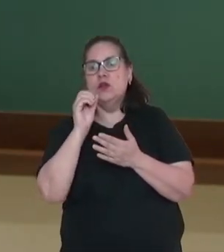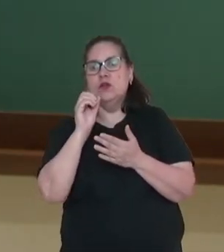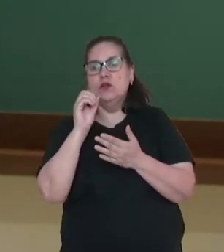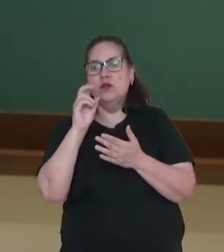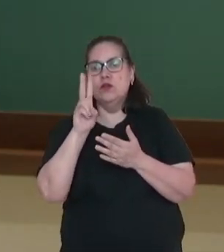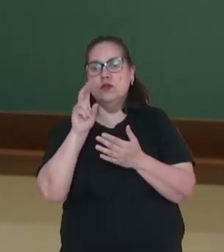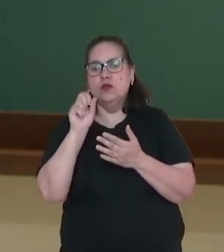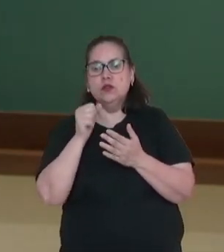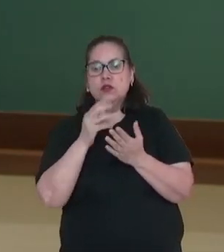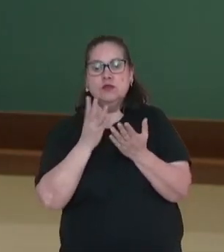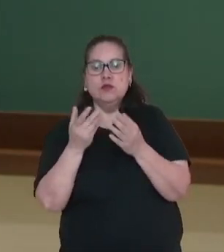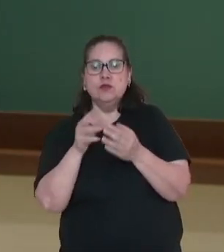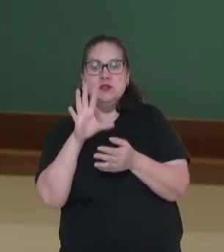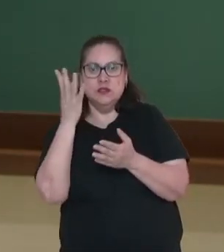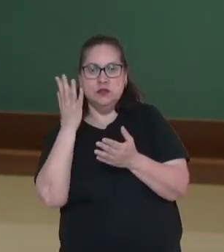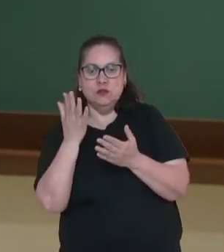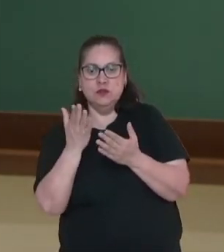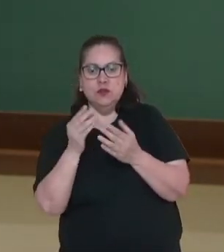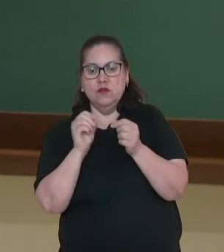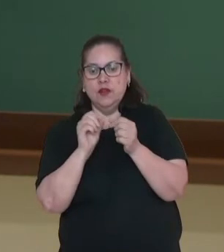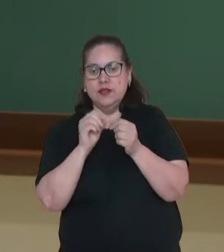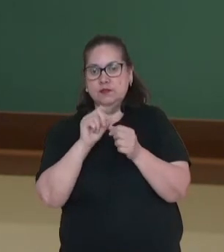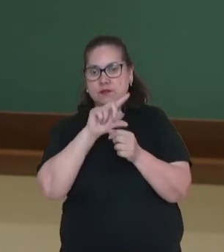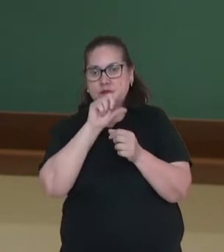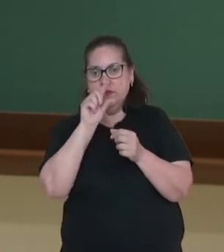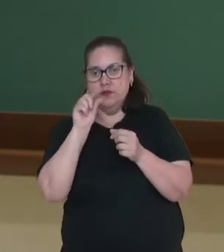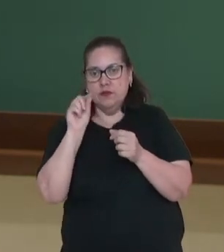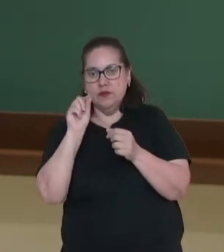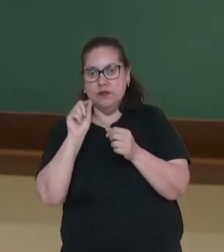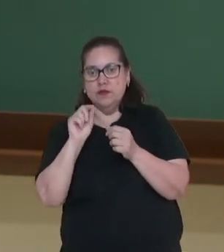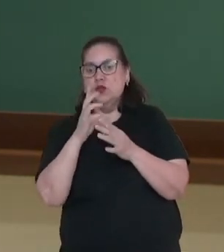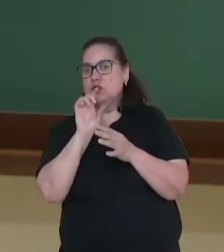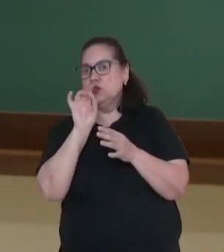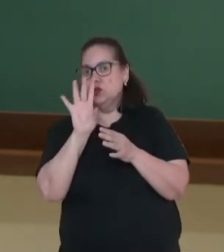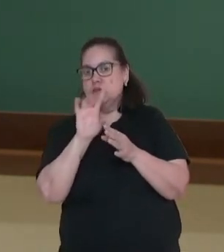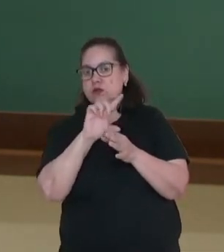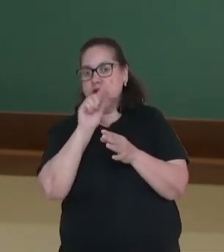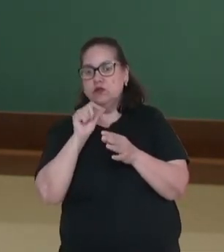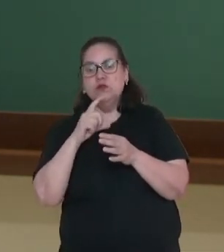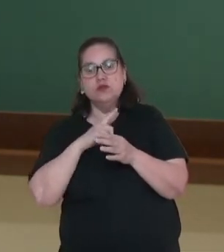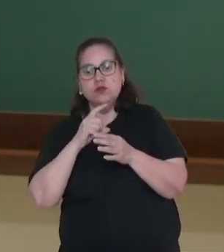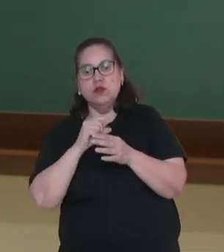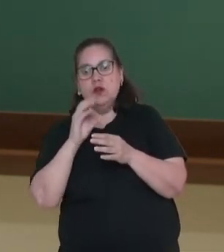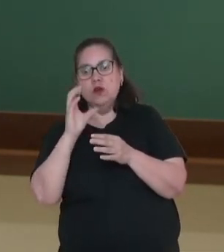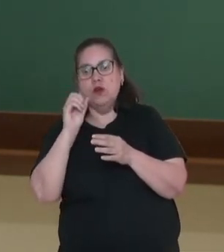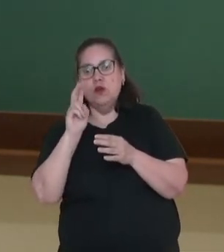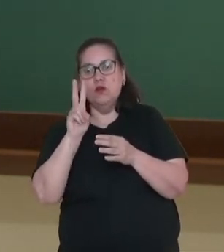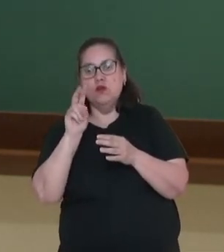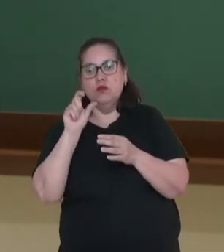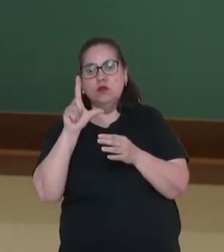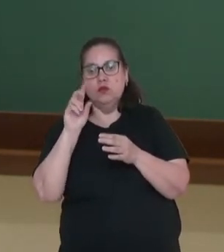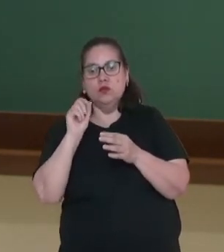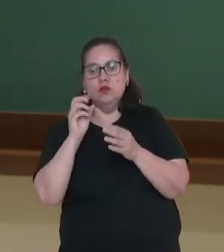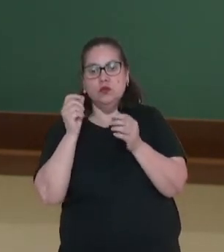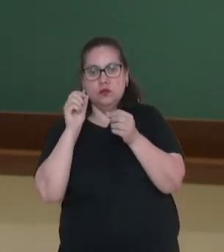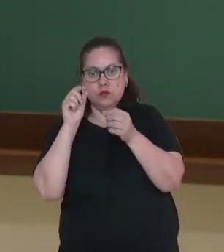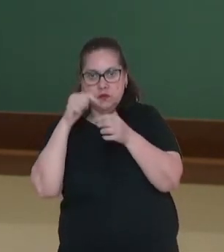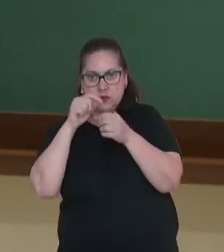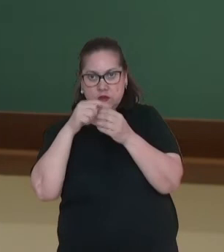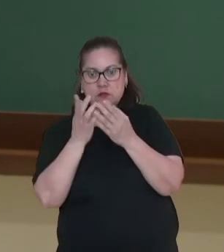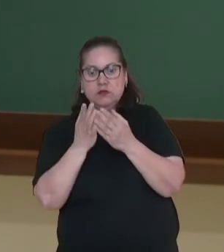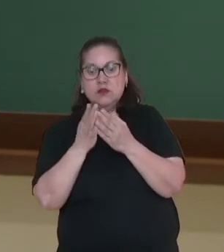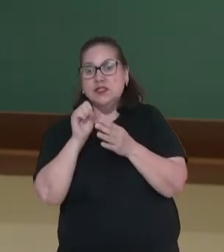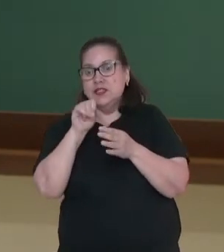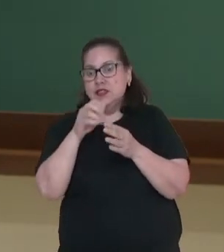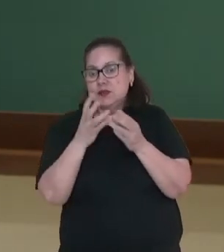foram fecundados. É por isso que não forma o pinhão. Ele só vai formar quando tiver um óvulo fecundado, certo? Então, se a pinha